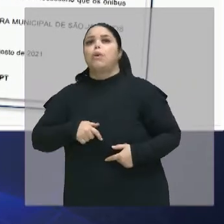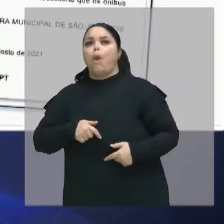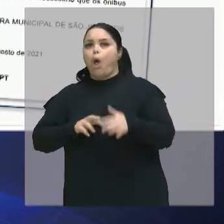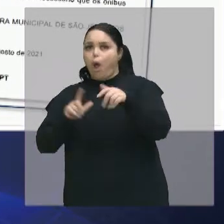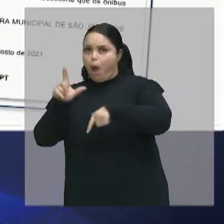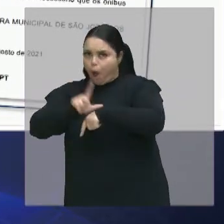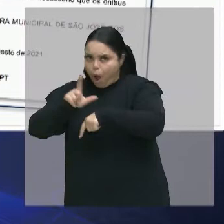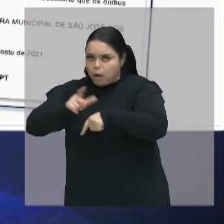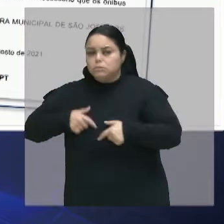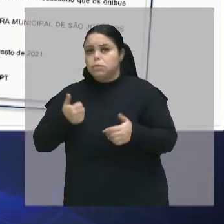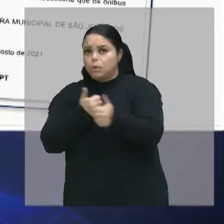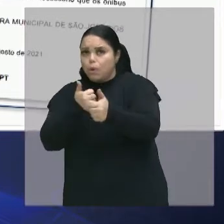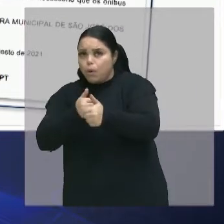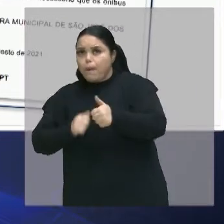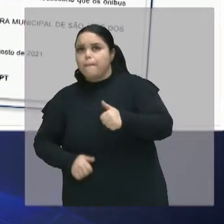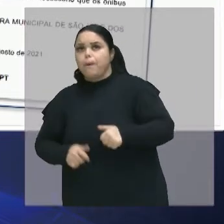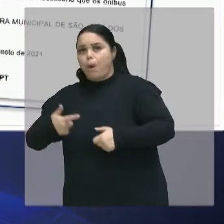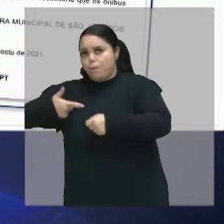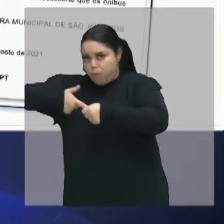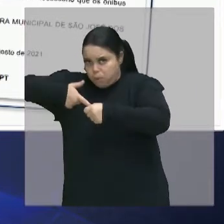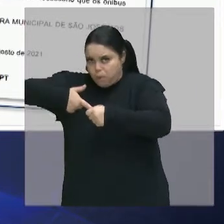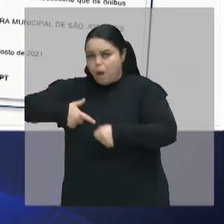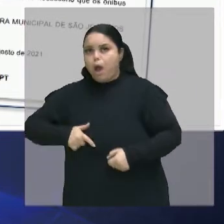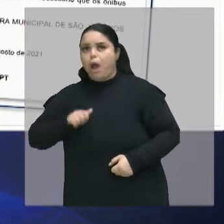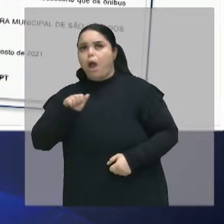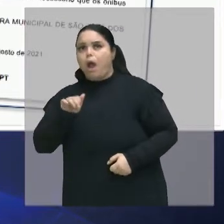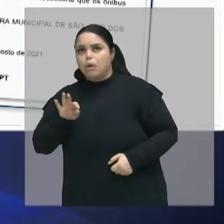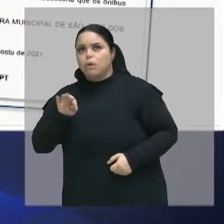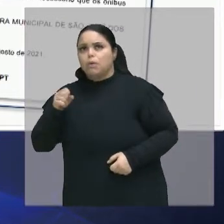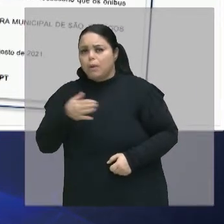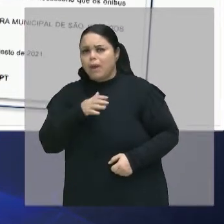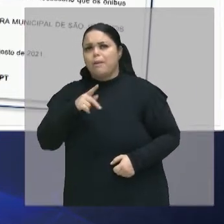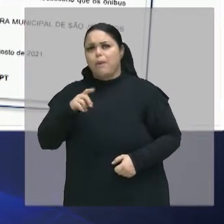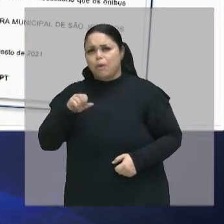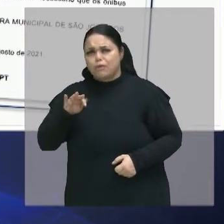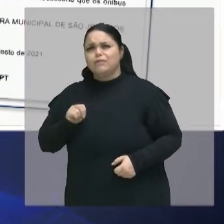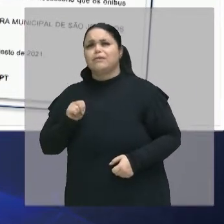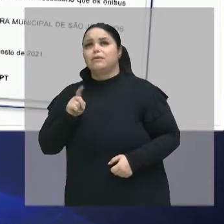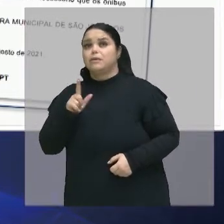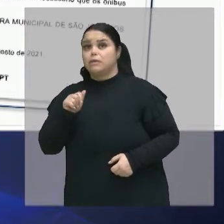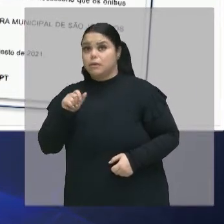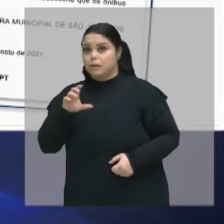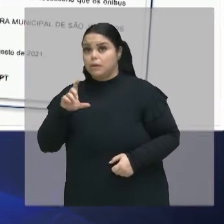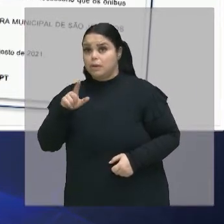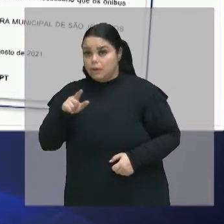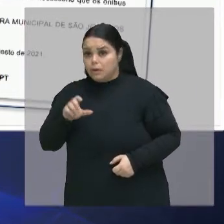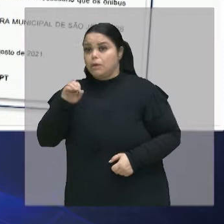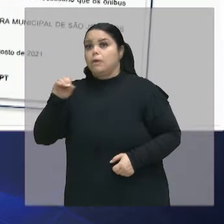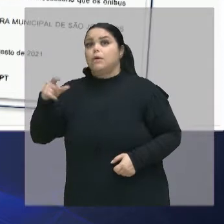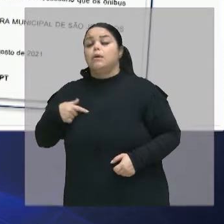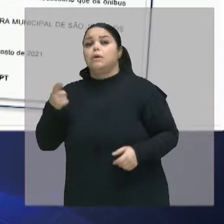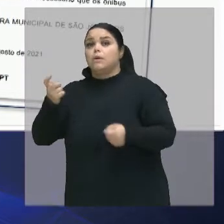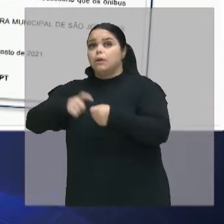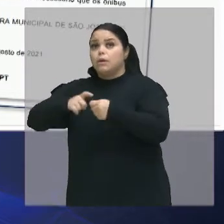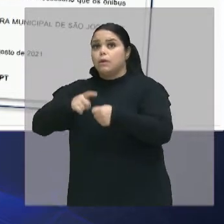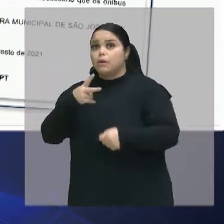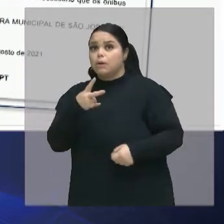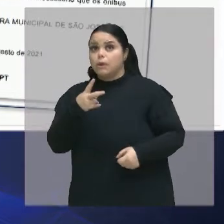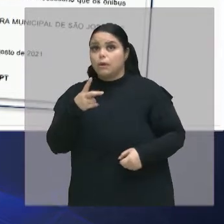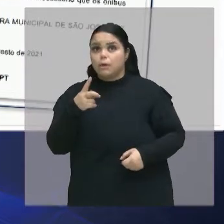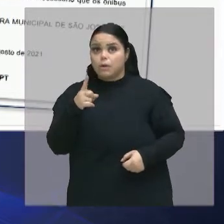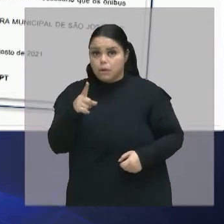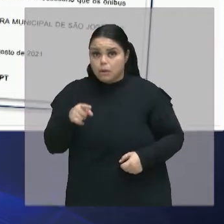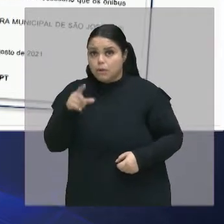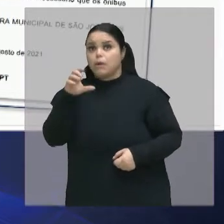comércio, do lado do posto, do alto da ponte. Ela sai 17 horas e vai chegar em casa 21